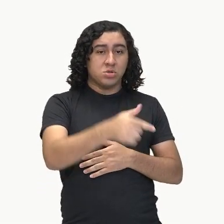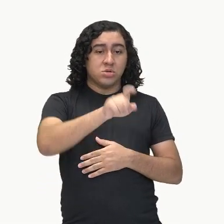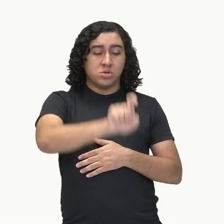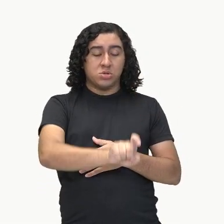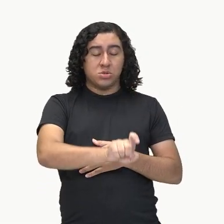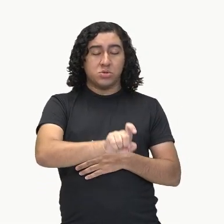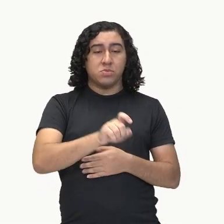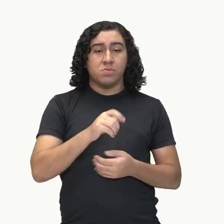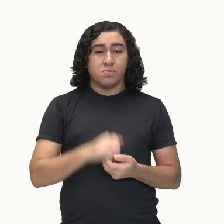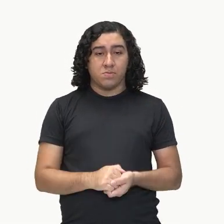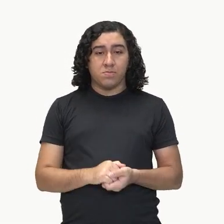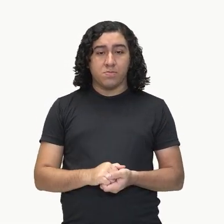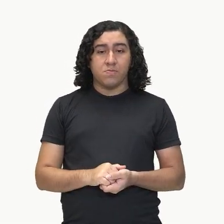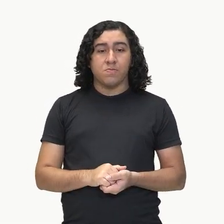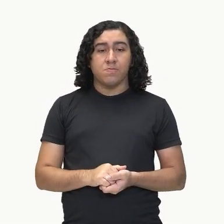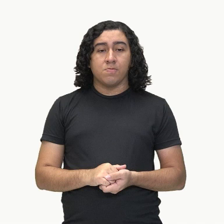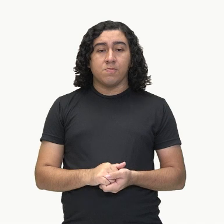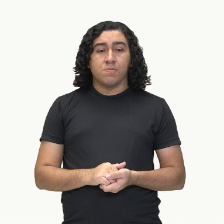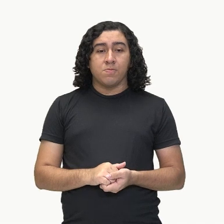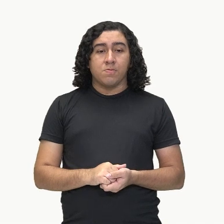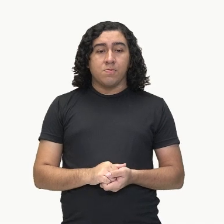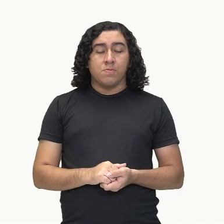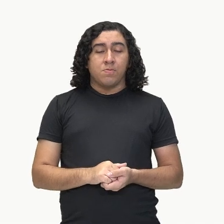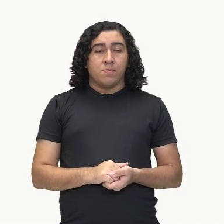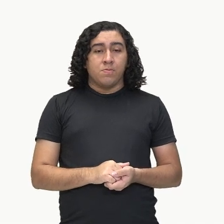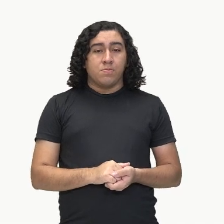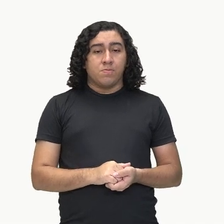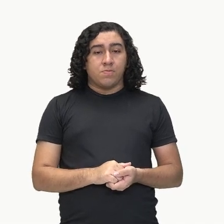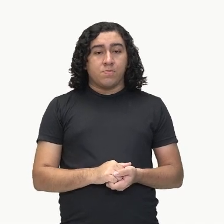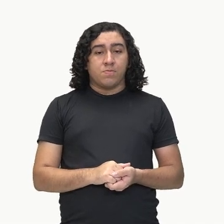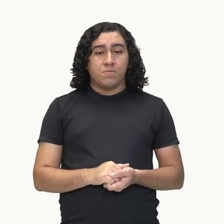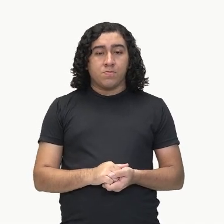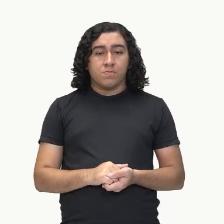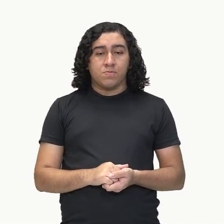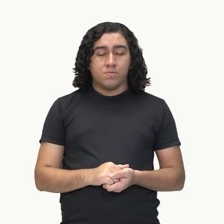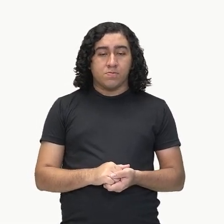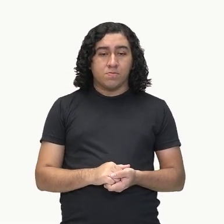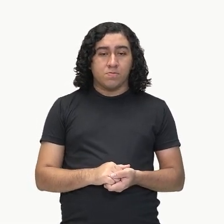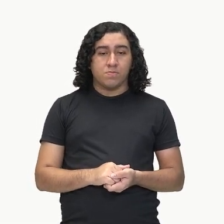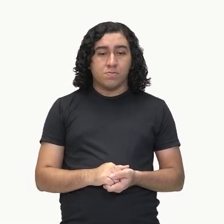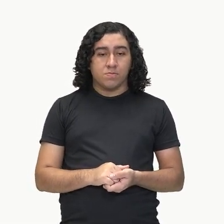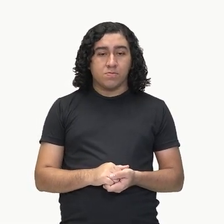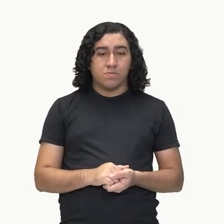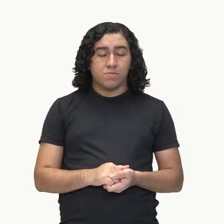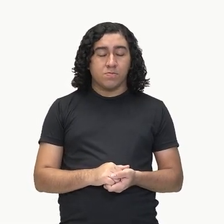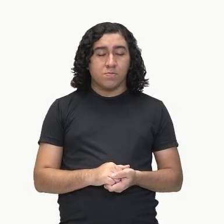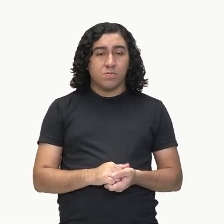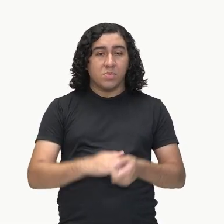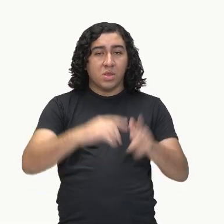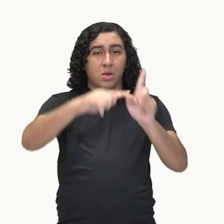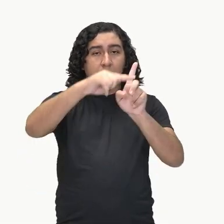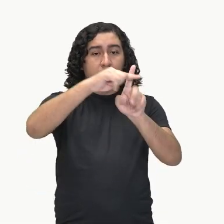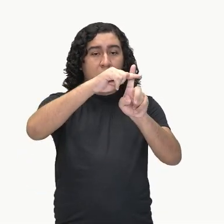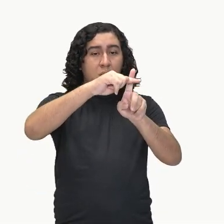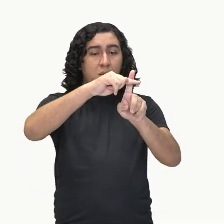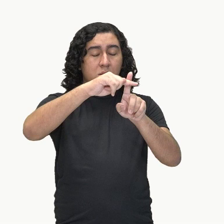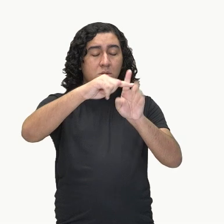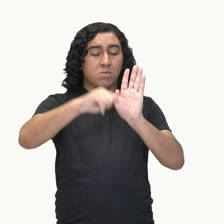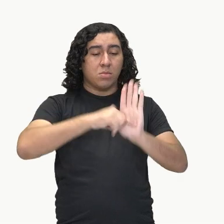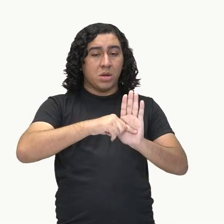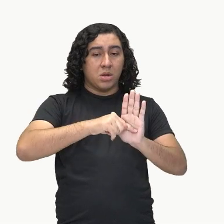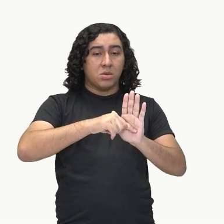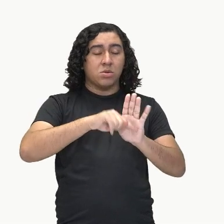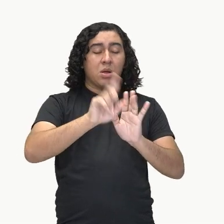2x. Repita a parte literal. E aqui, 2 menos 1, 1. Pronto.